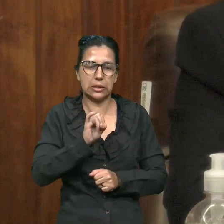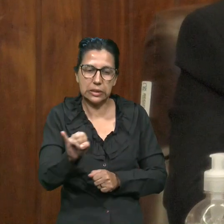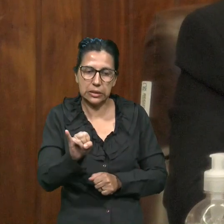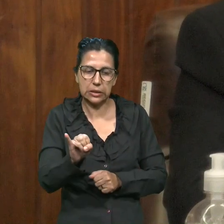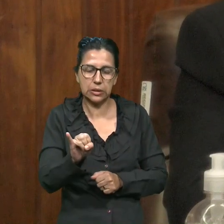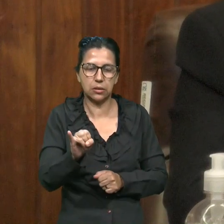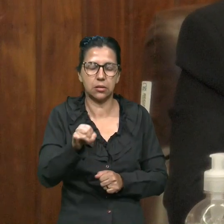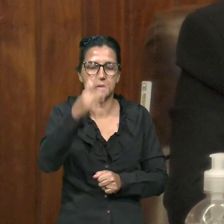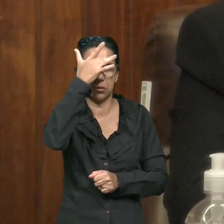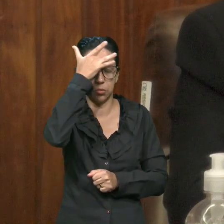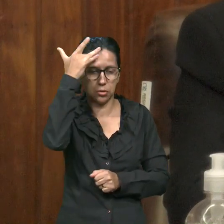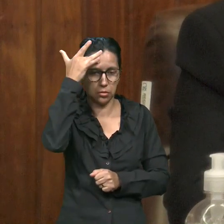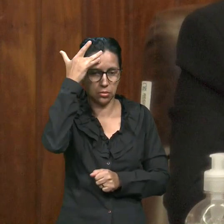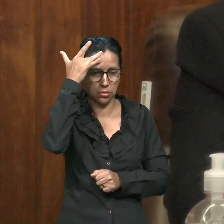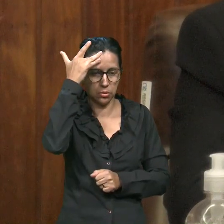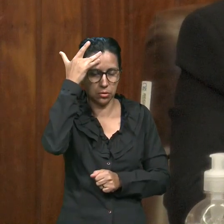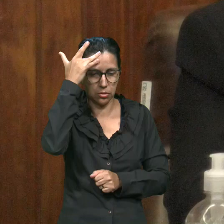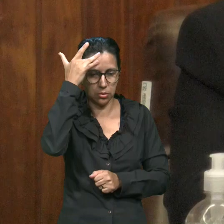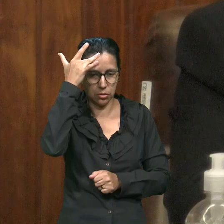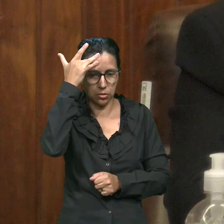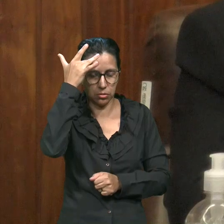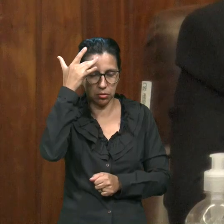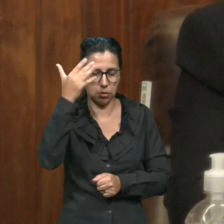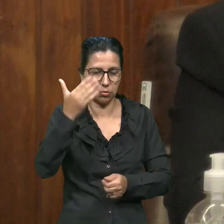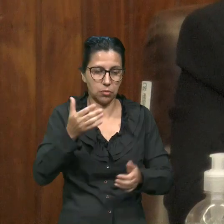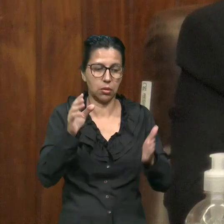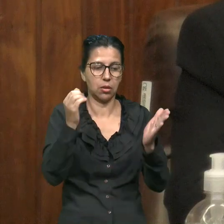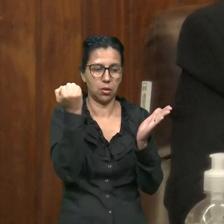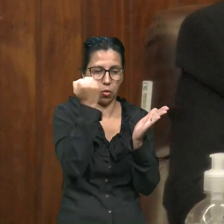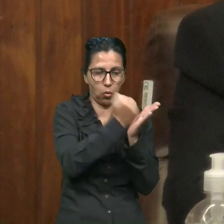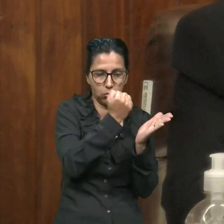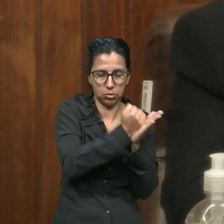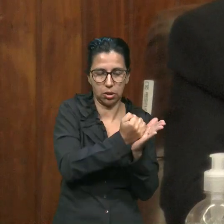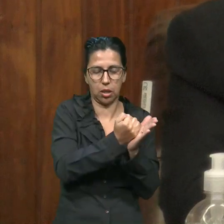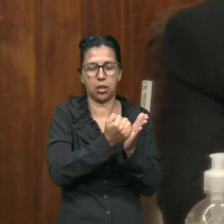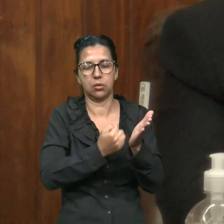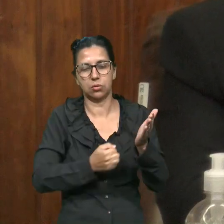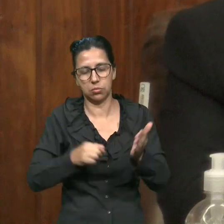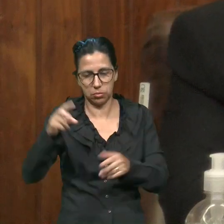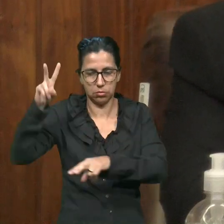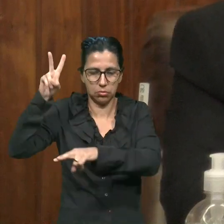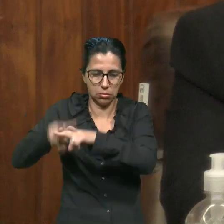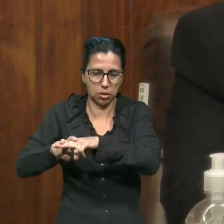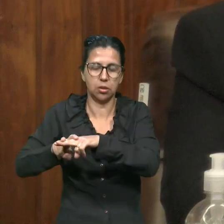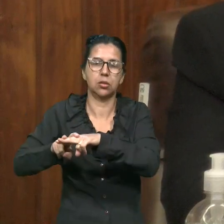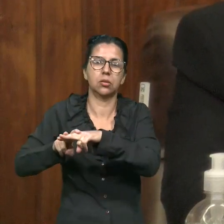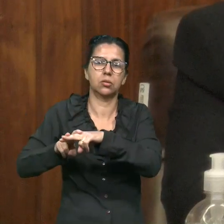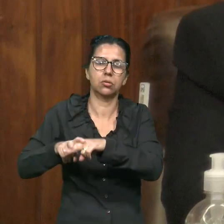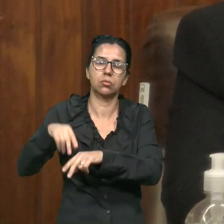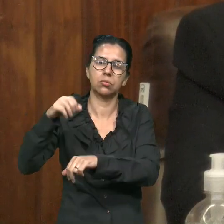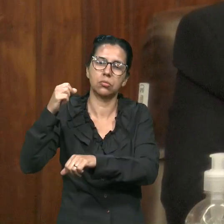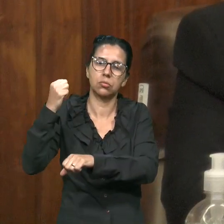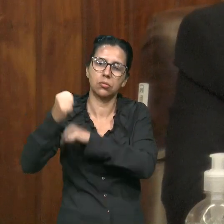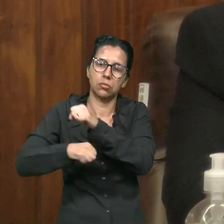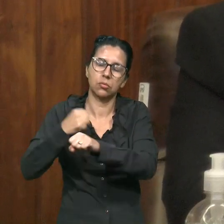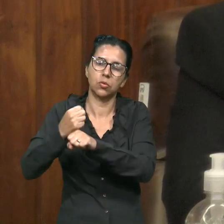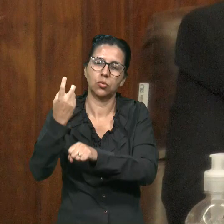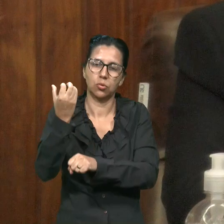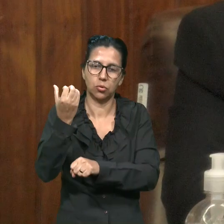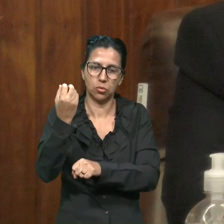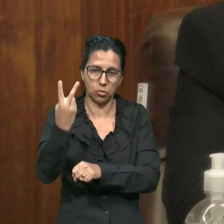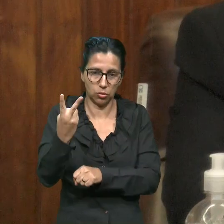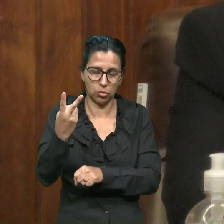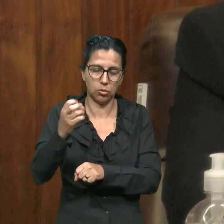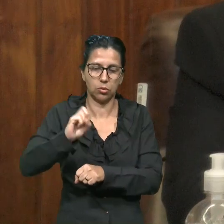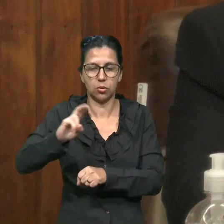injustamente mais onerosa a proposta ou a execução do contrato. Pena, detenção de 6 meses a 2 anos e multa. Esses